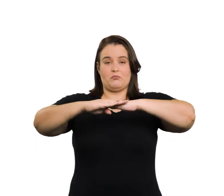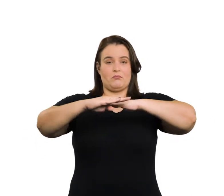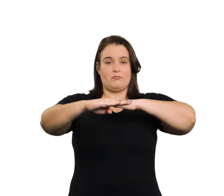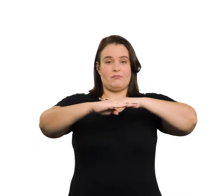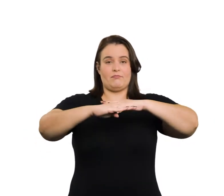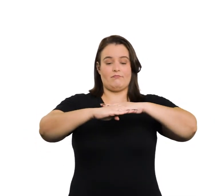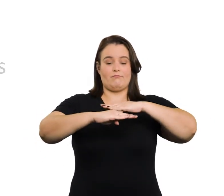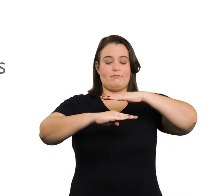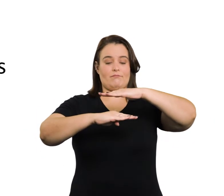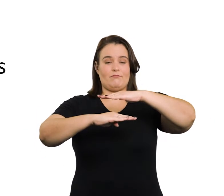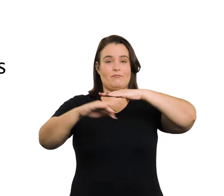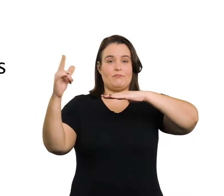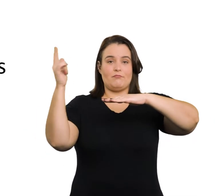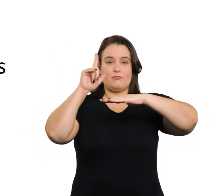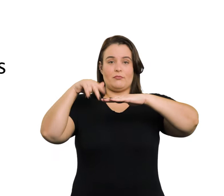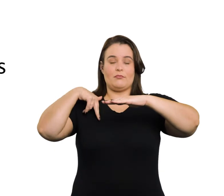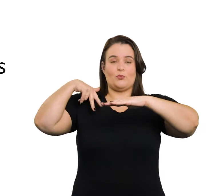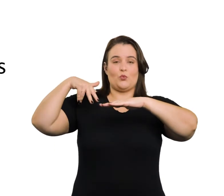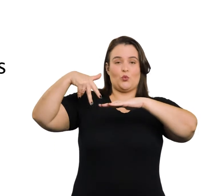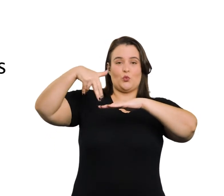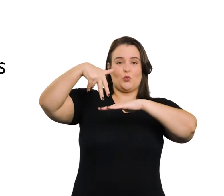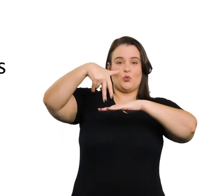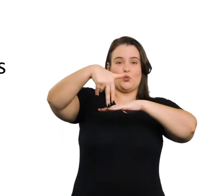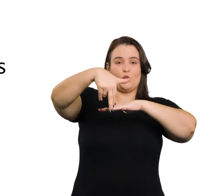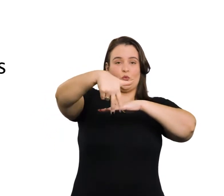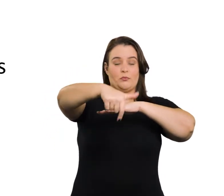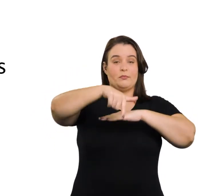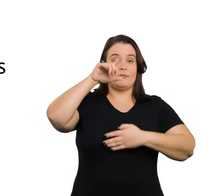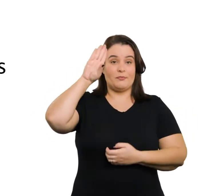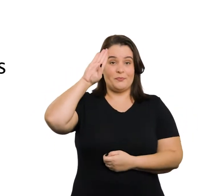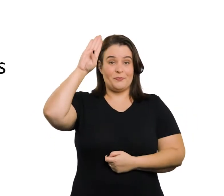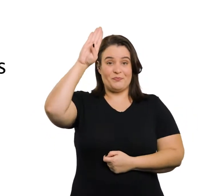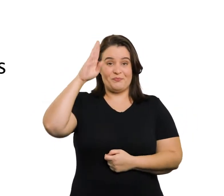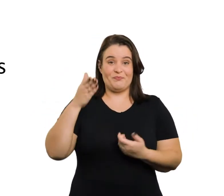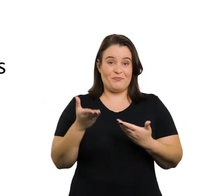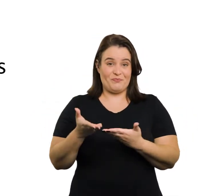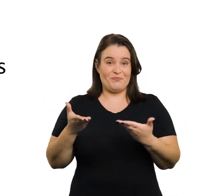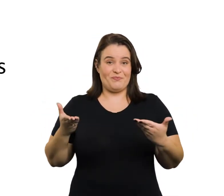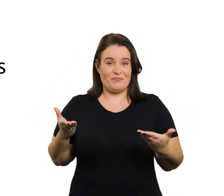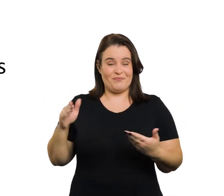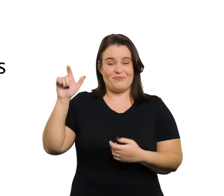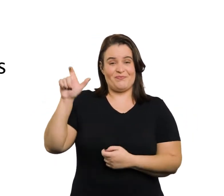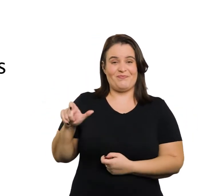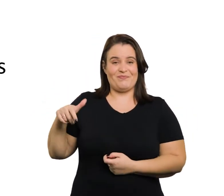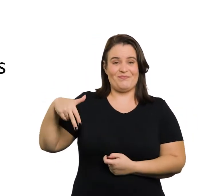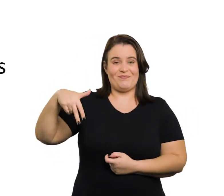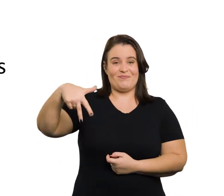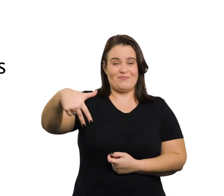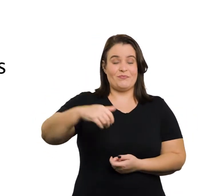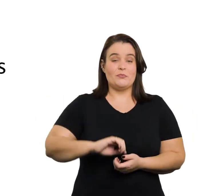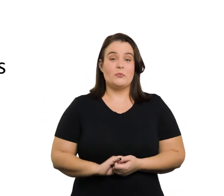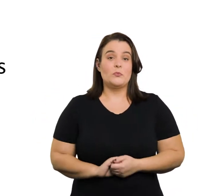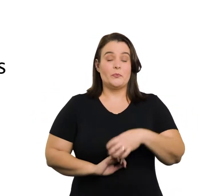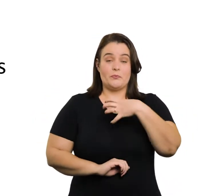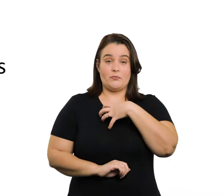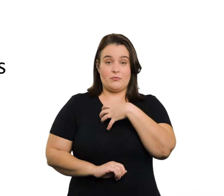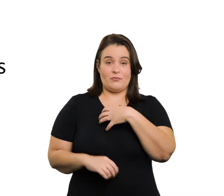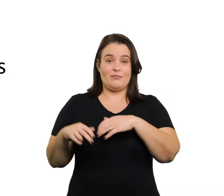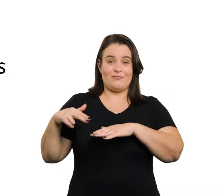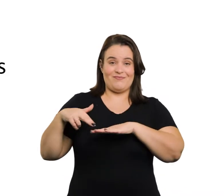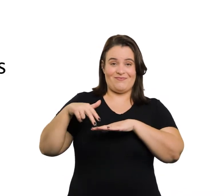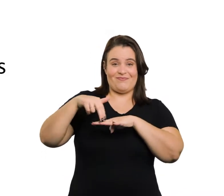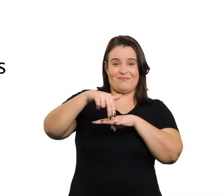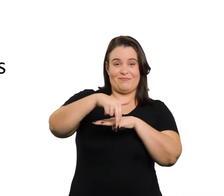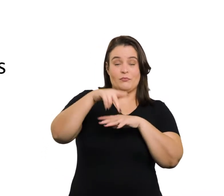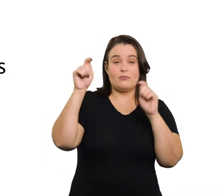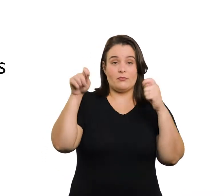pavimento é elevado, garantindo a travessia em nível, ou seja, dando prioridade ao pedestre. Esta forma